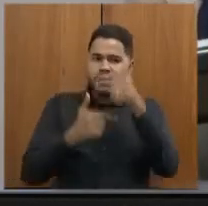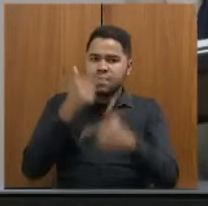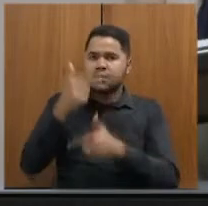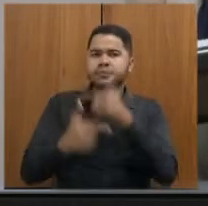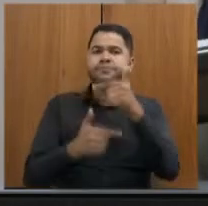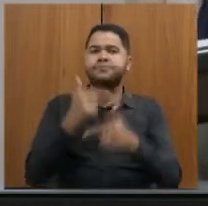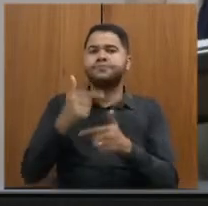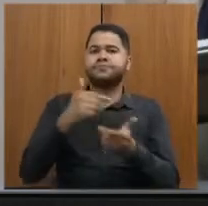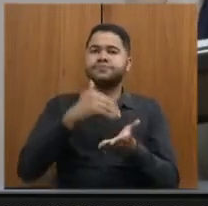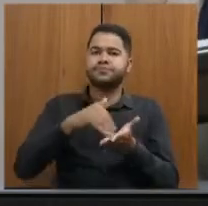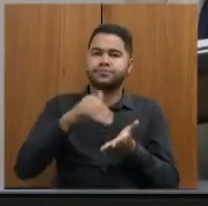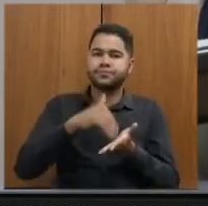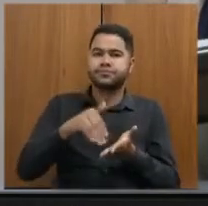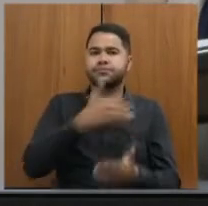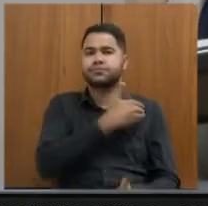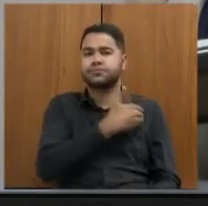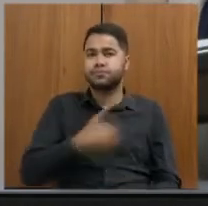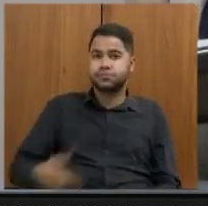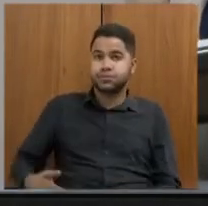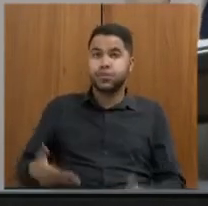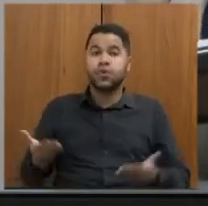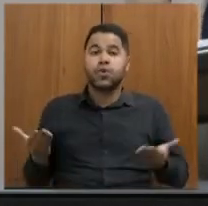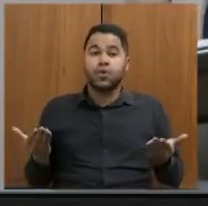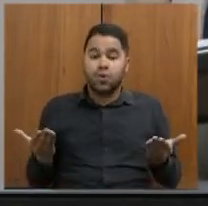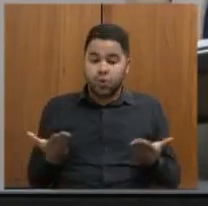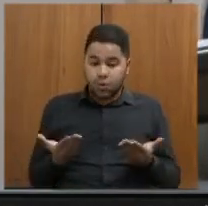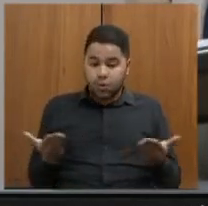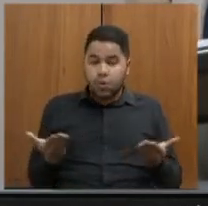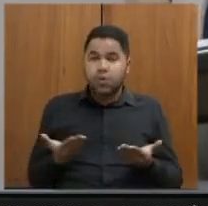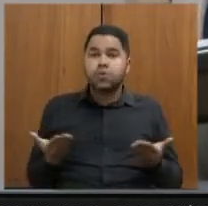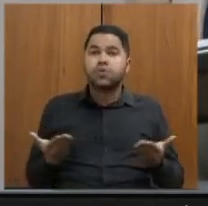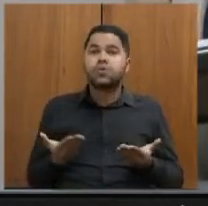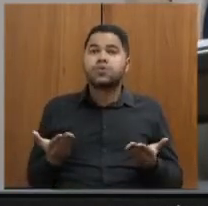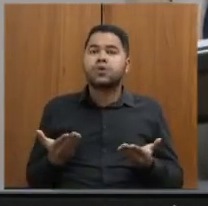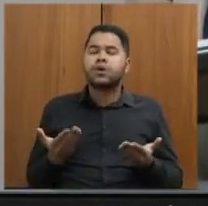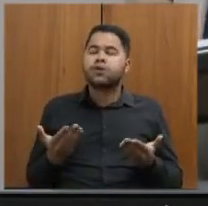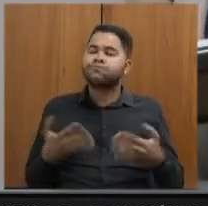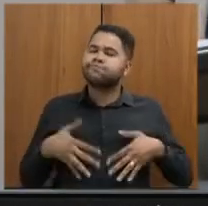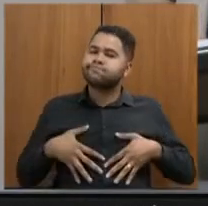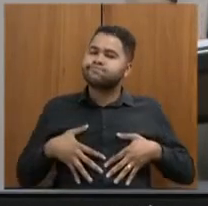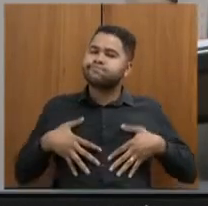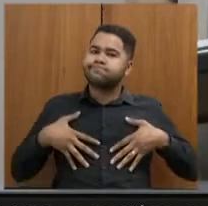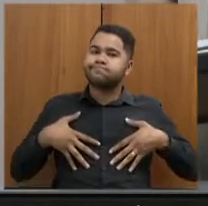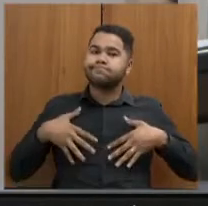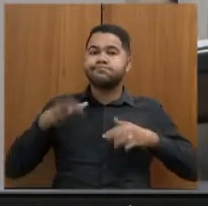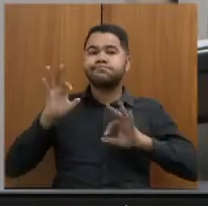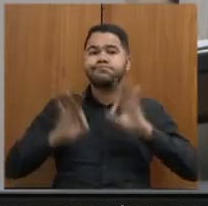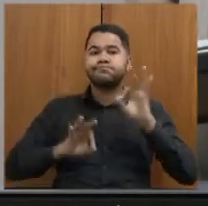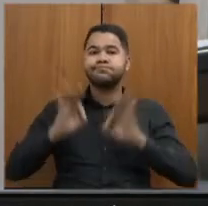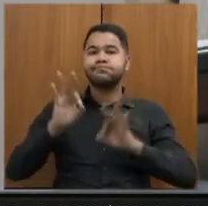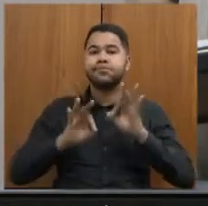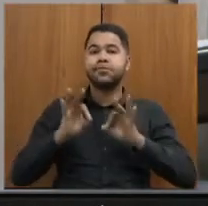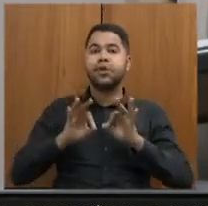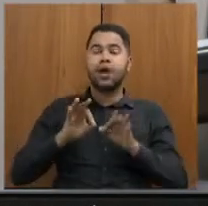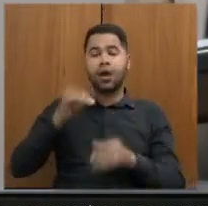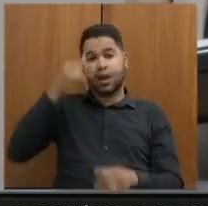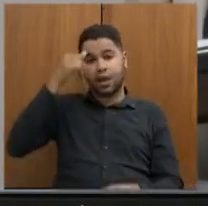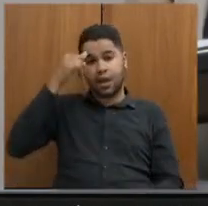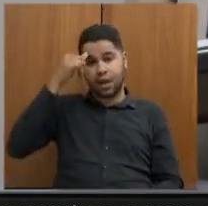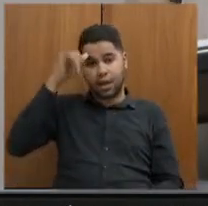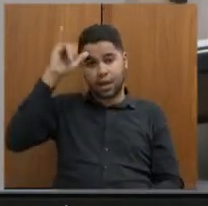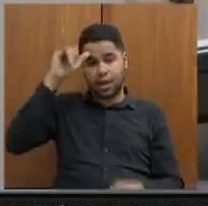da Secretaria de Estado e hoje no presente eu tenho a honra de presidir a comissão de agricultura